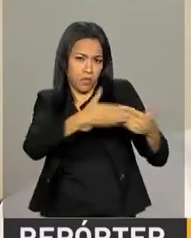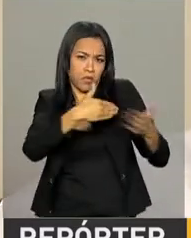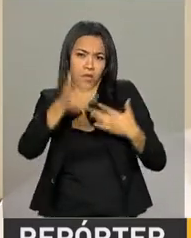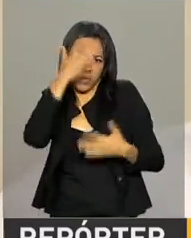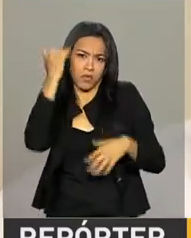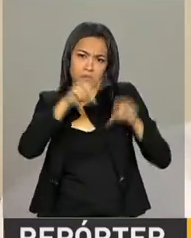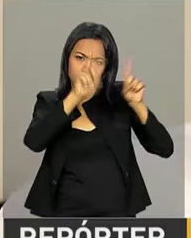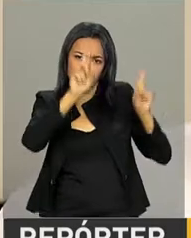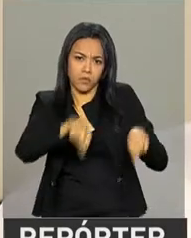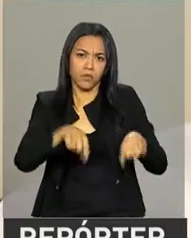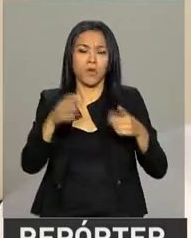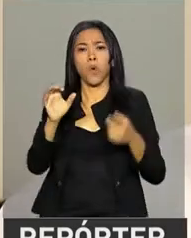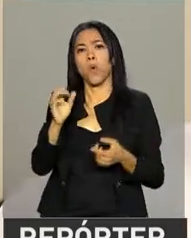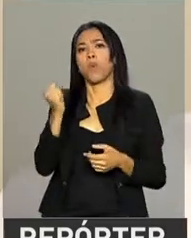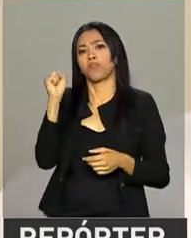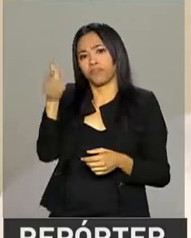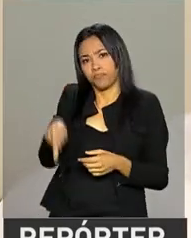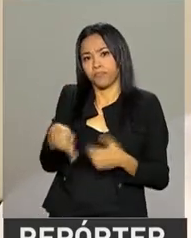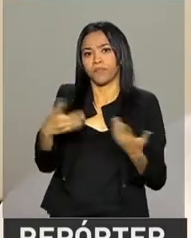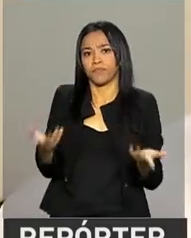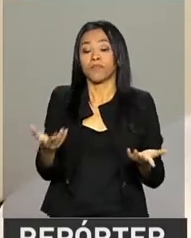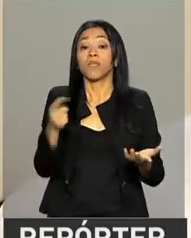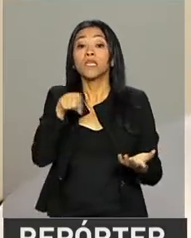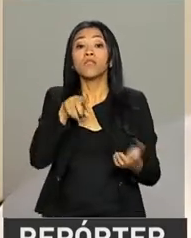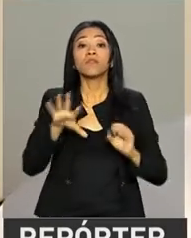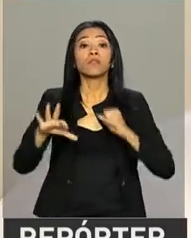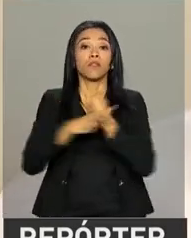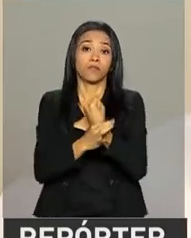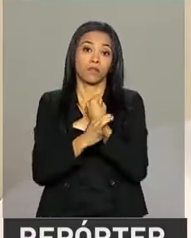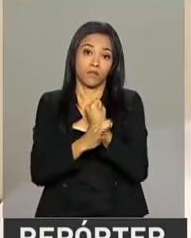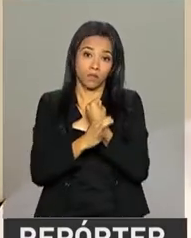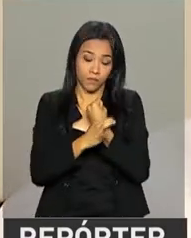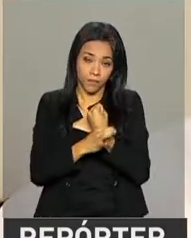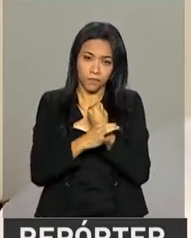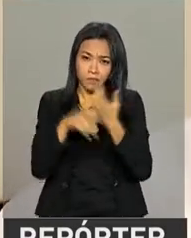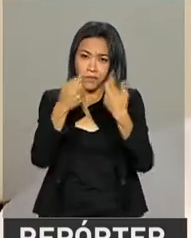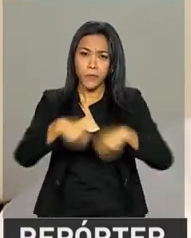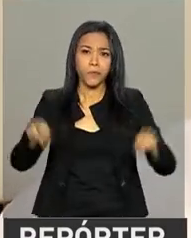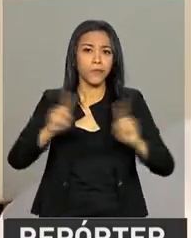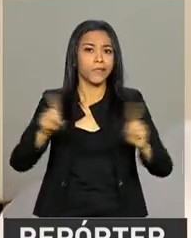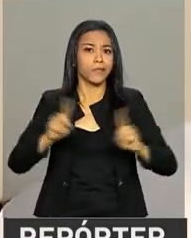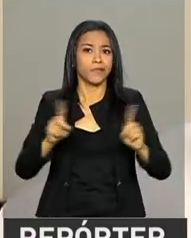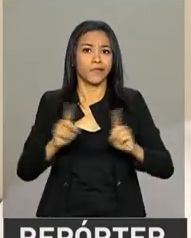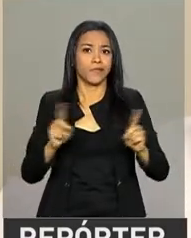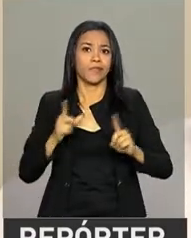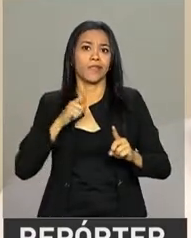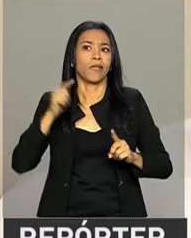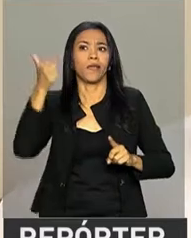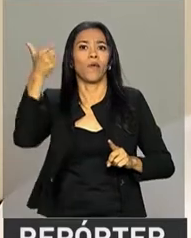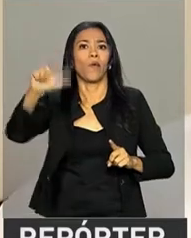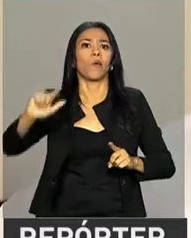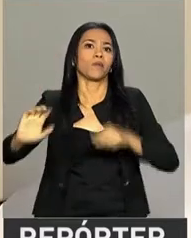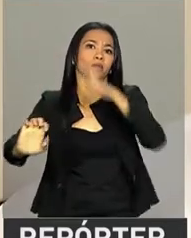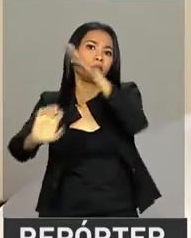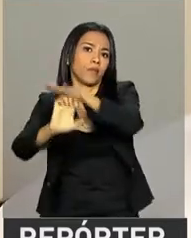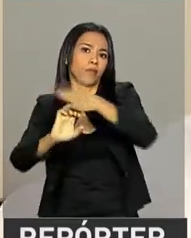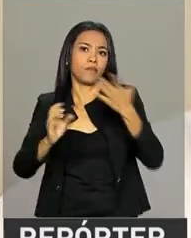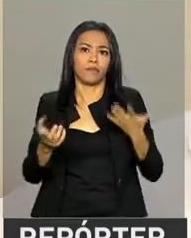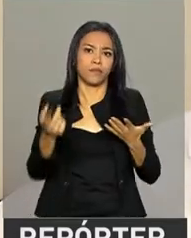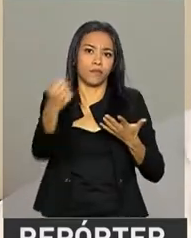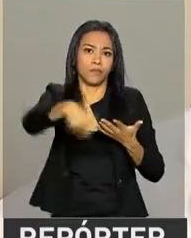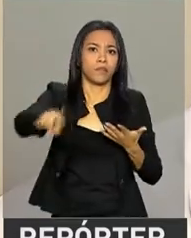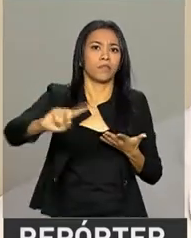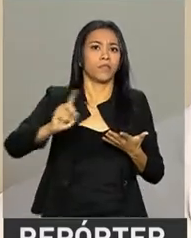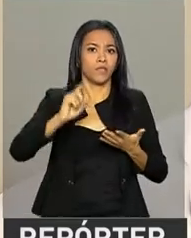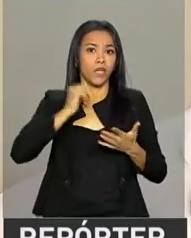está certo o que acontece está garantido não precisa ter seguradora o juro pode ser menor o